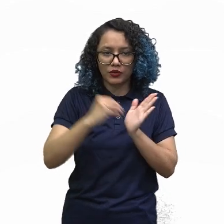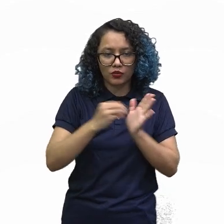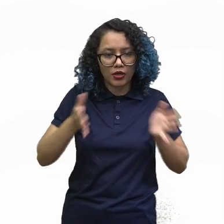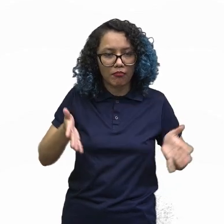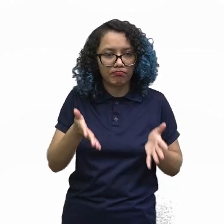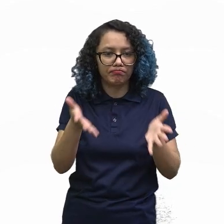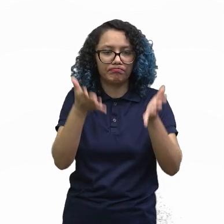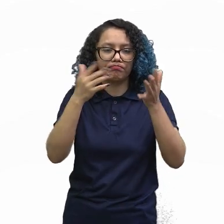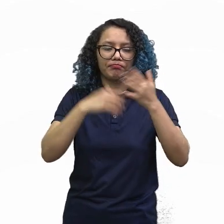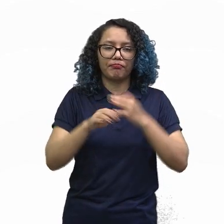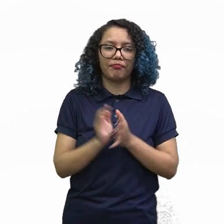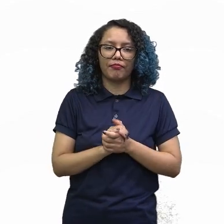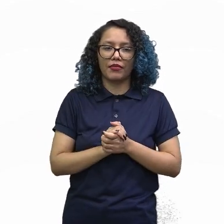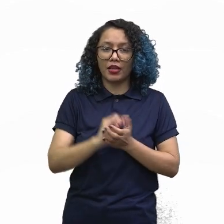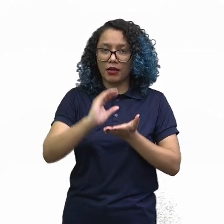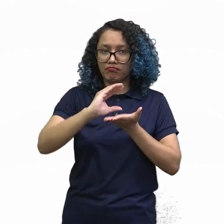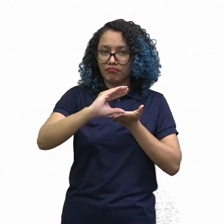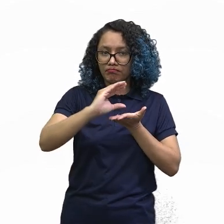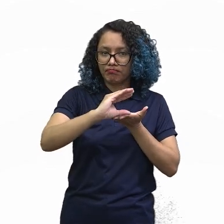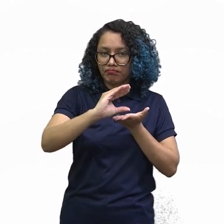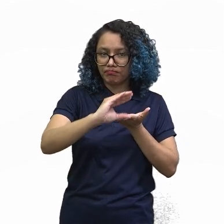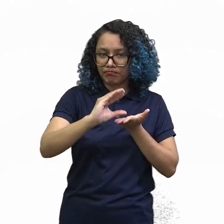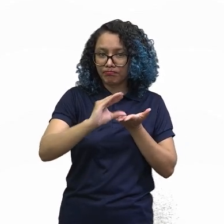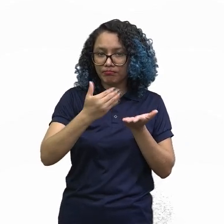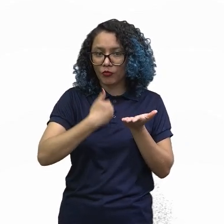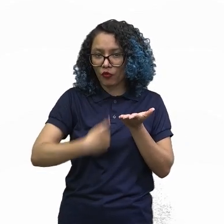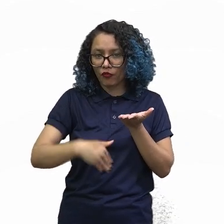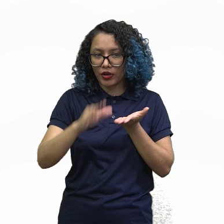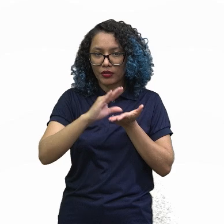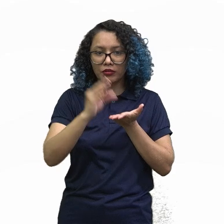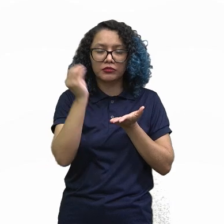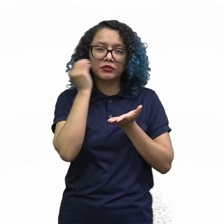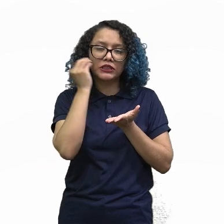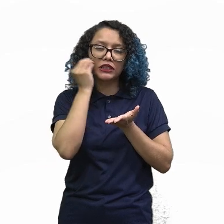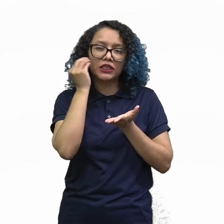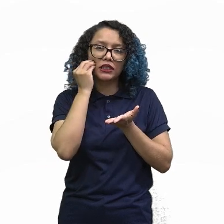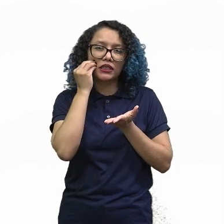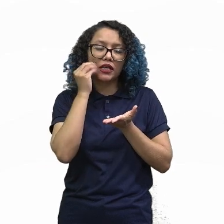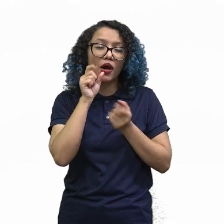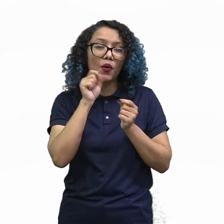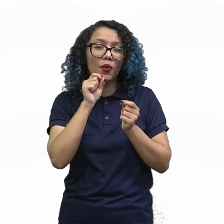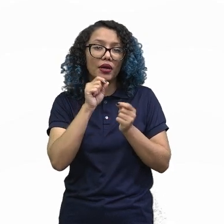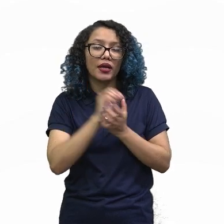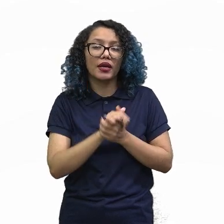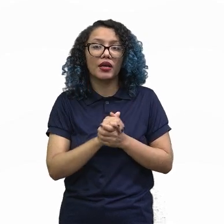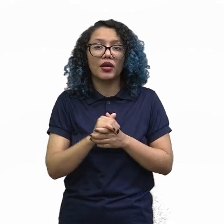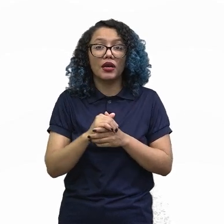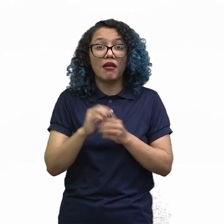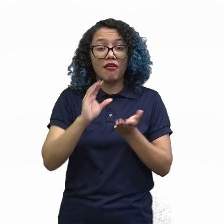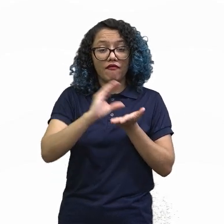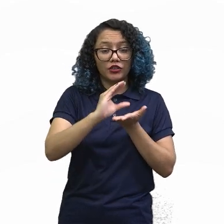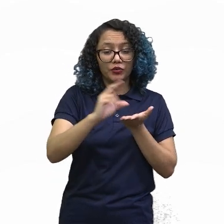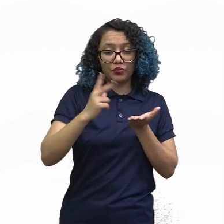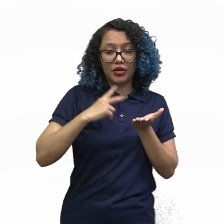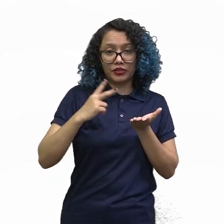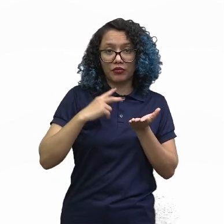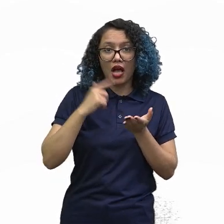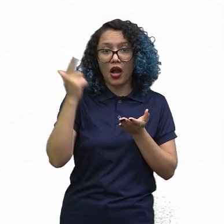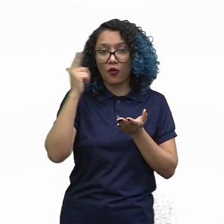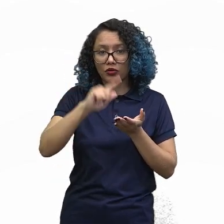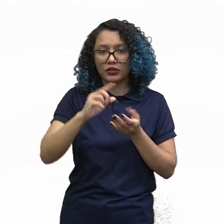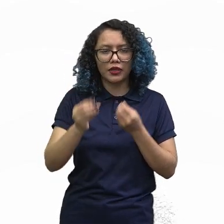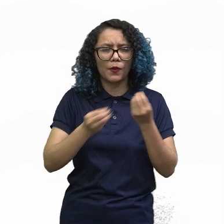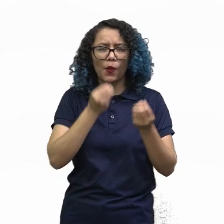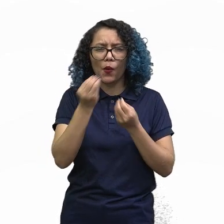na Amazônia, incentivos fiscais para tentar atrair, né, investimentos privados por meio de